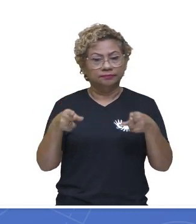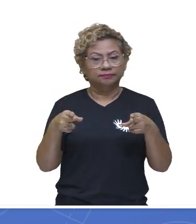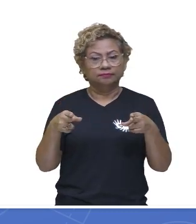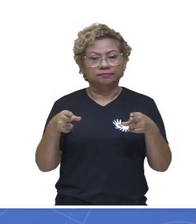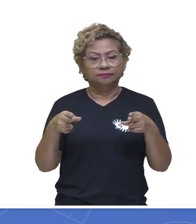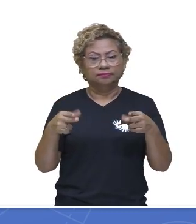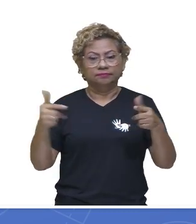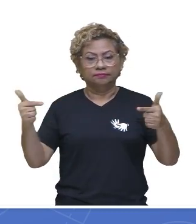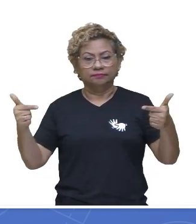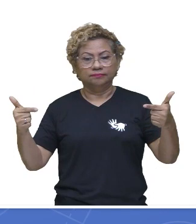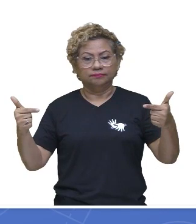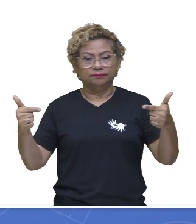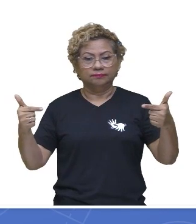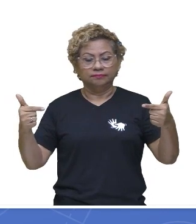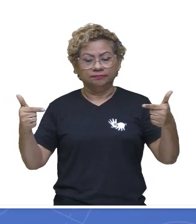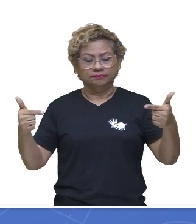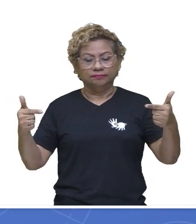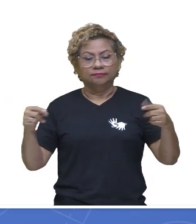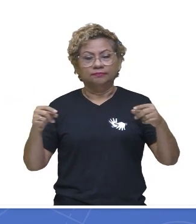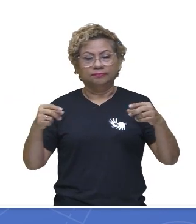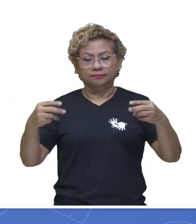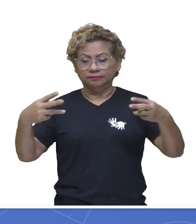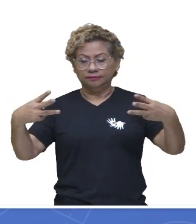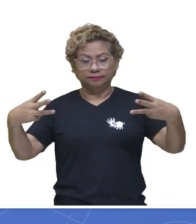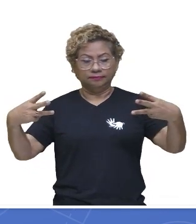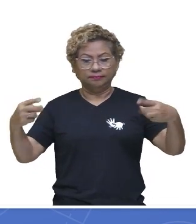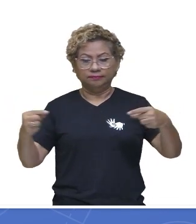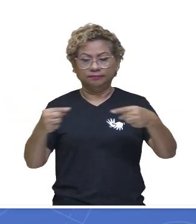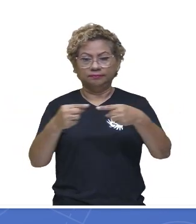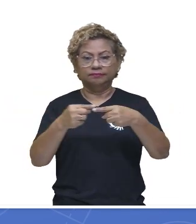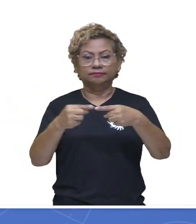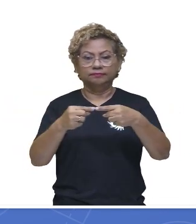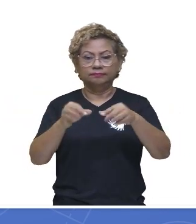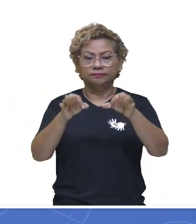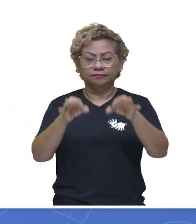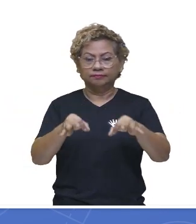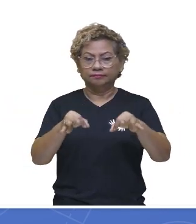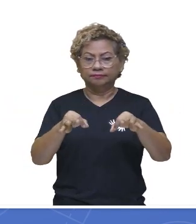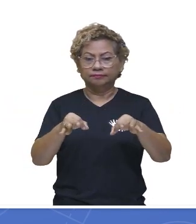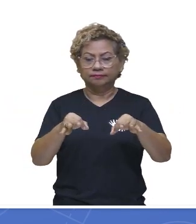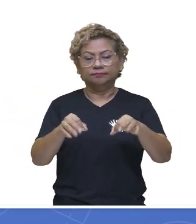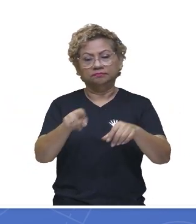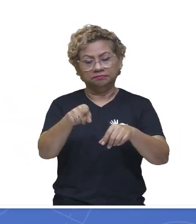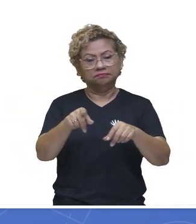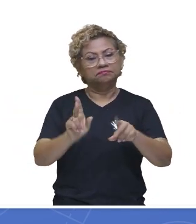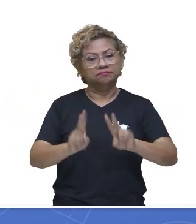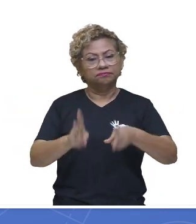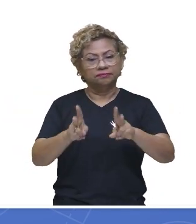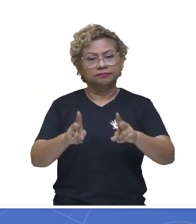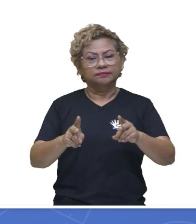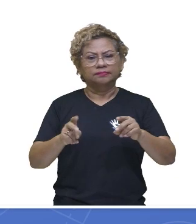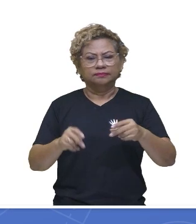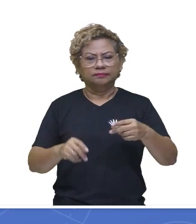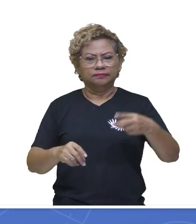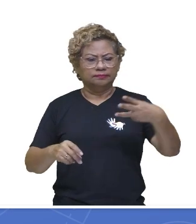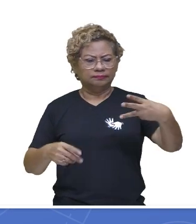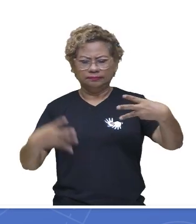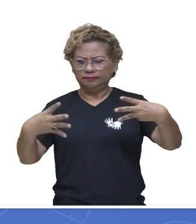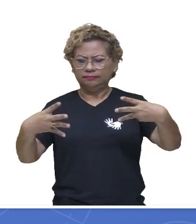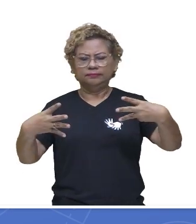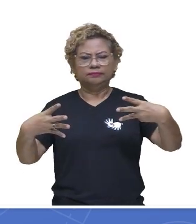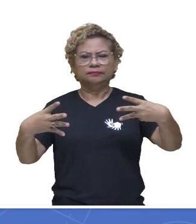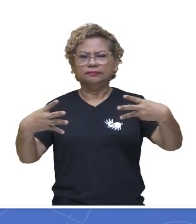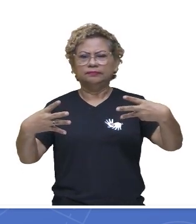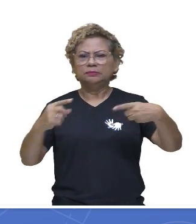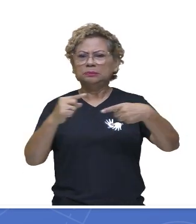pode multiplicar. Se não forem iguais, nem precisa você continuar o exercício, porque não dá para fazer nada ali. Pelo menos multiplicação,